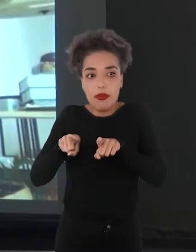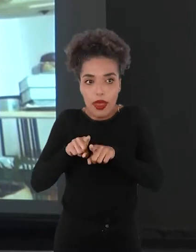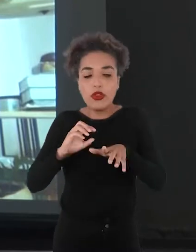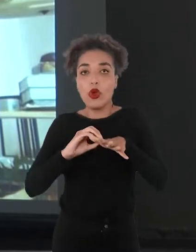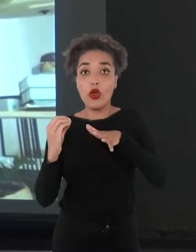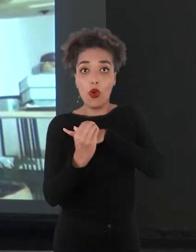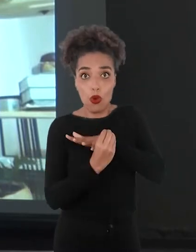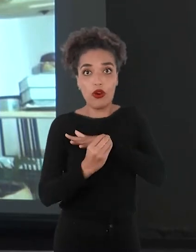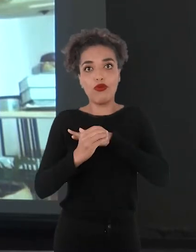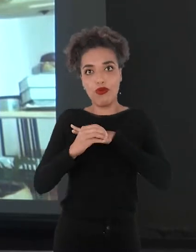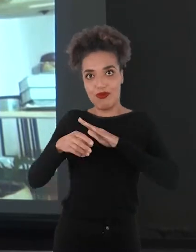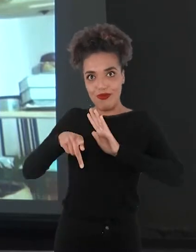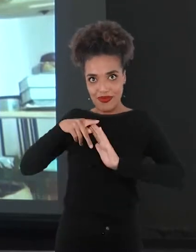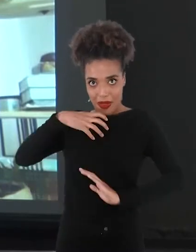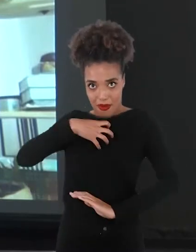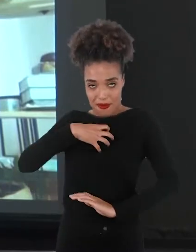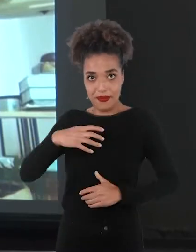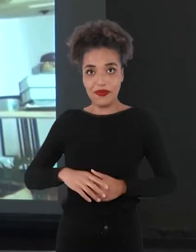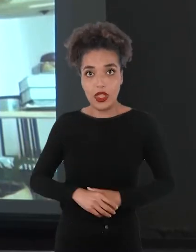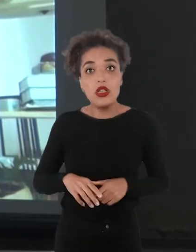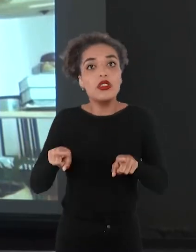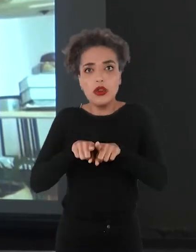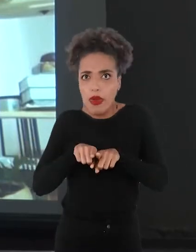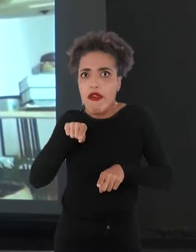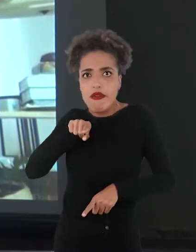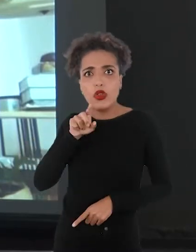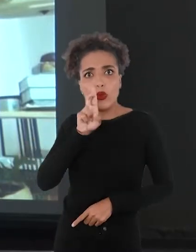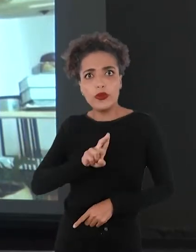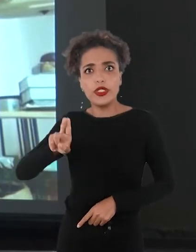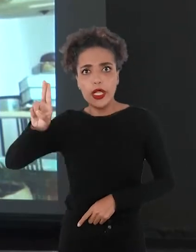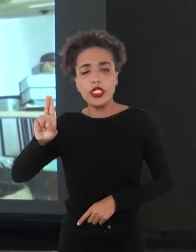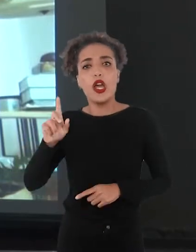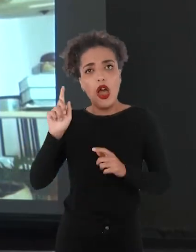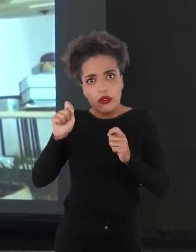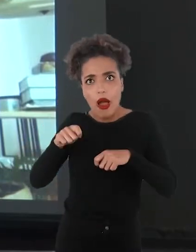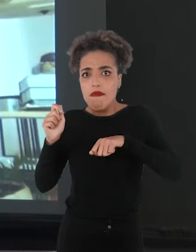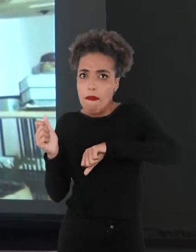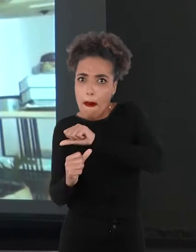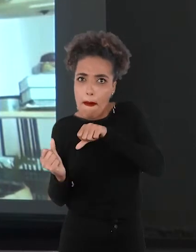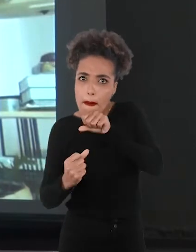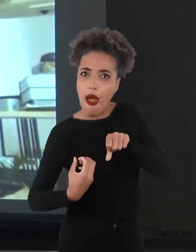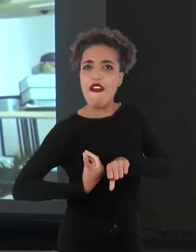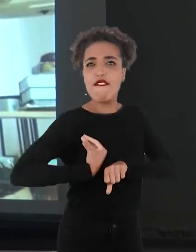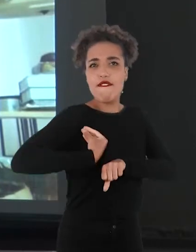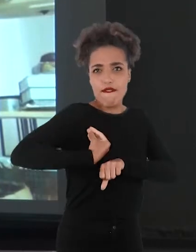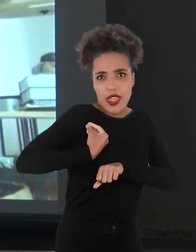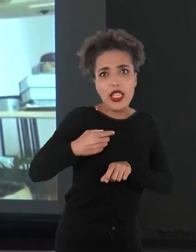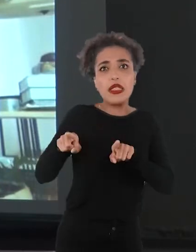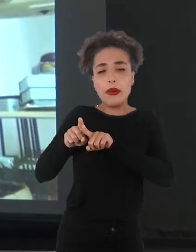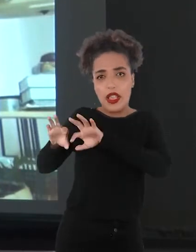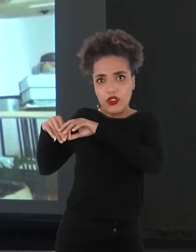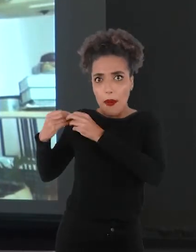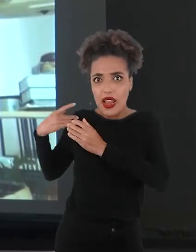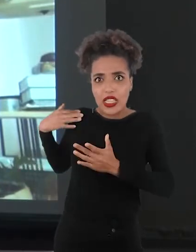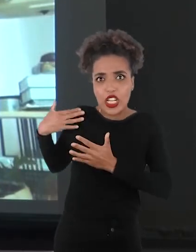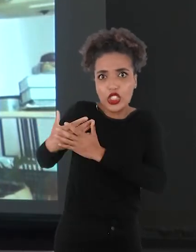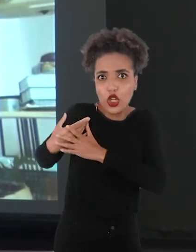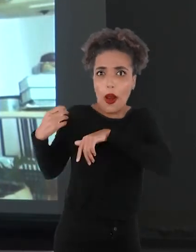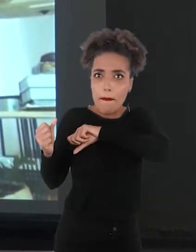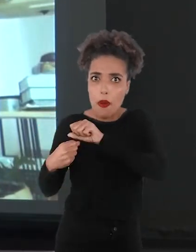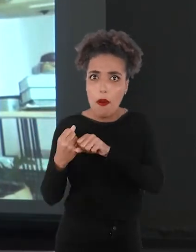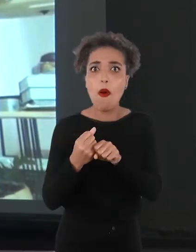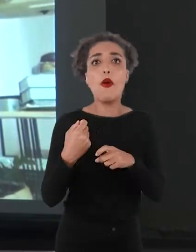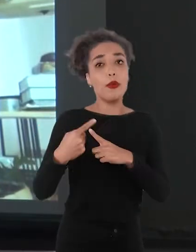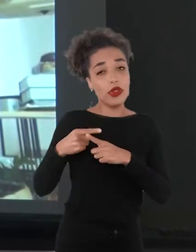uma universidade que tem trazido a possibilidade de transformação de vida e de trajetórias familiares, já que são, em